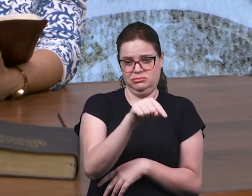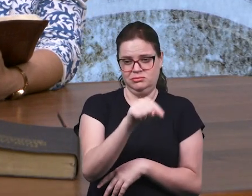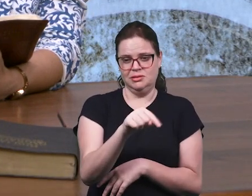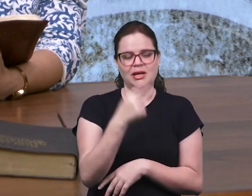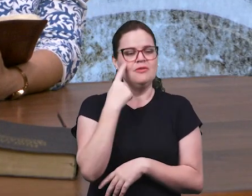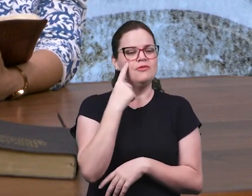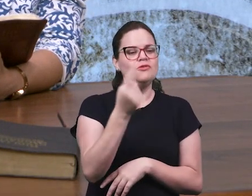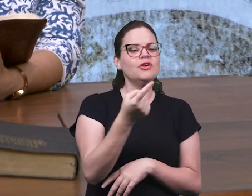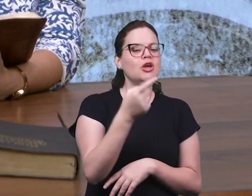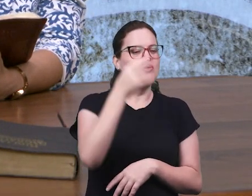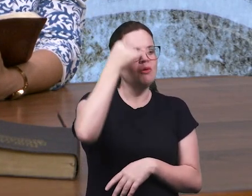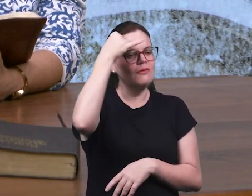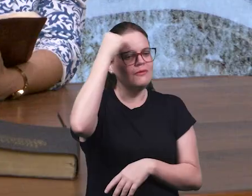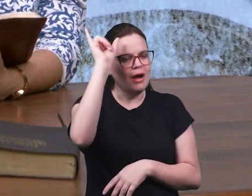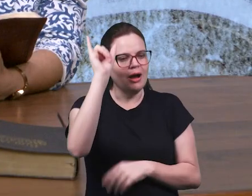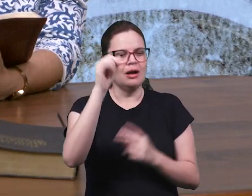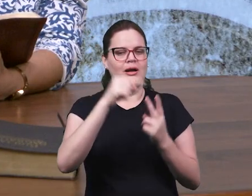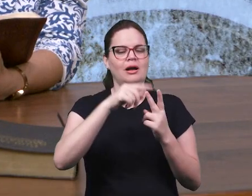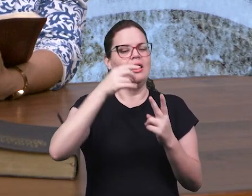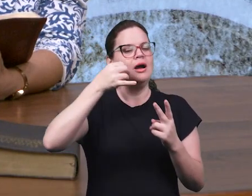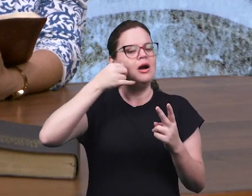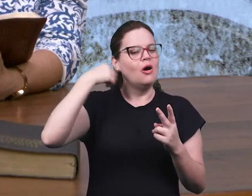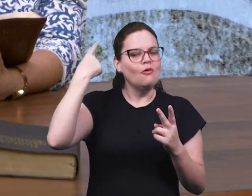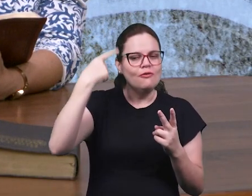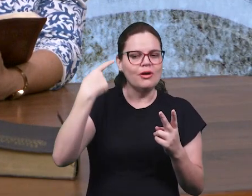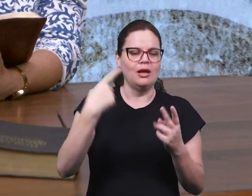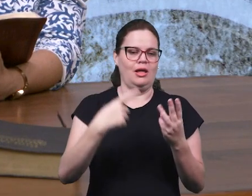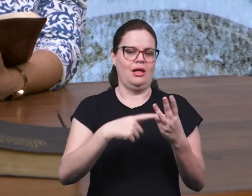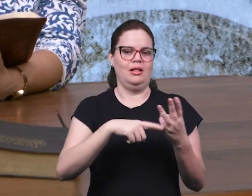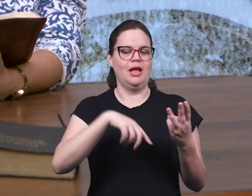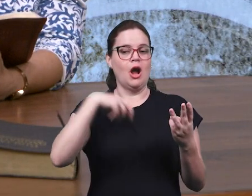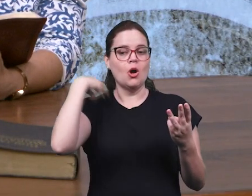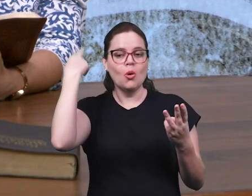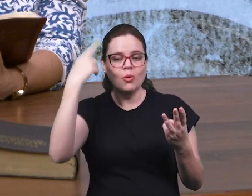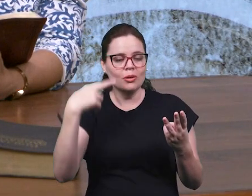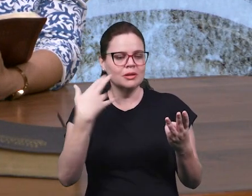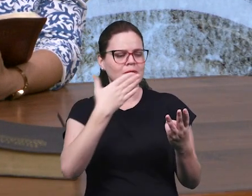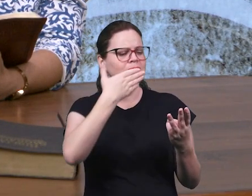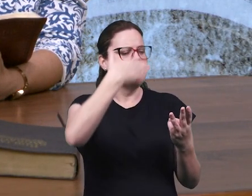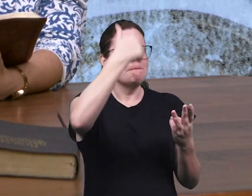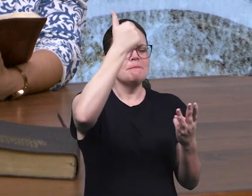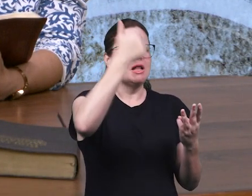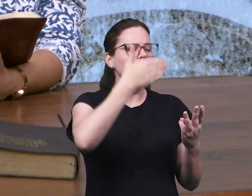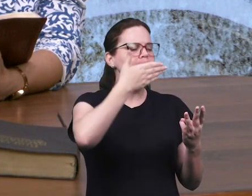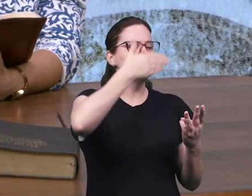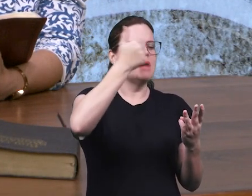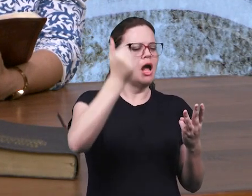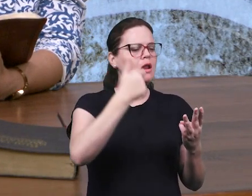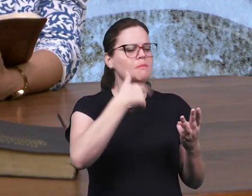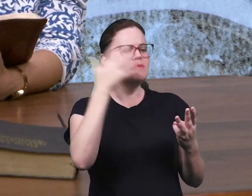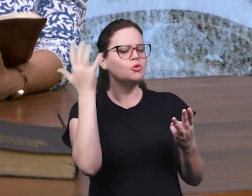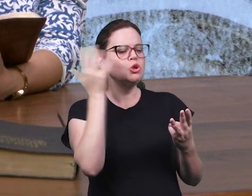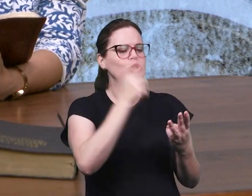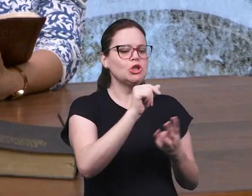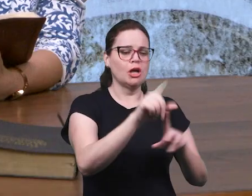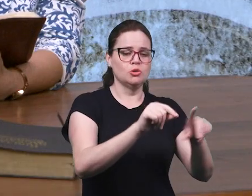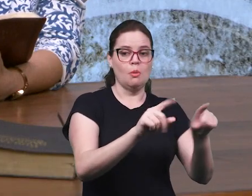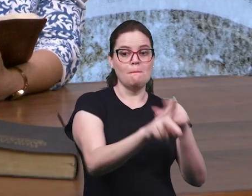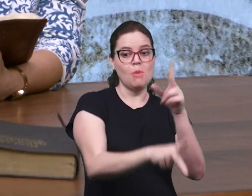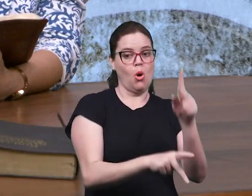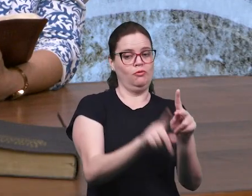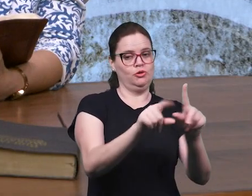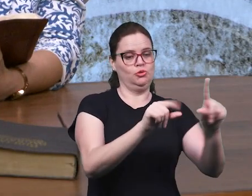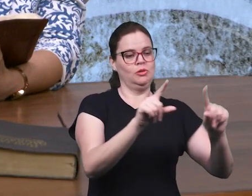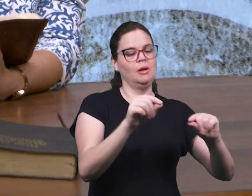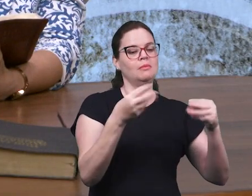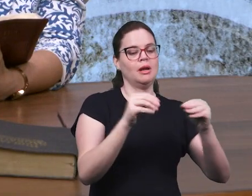despojo ovelhas e vacas, o melhor do interdito, para oferecer ao Senhor teu